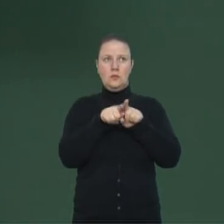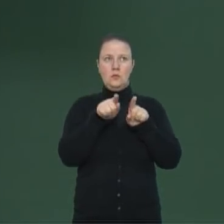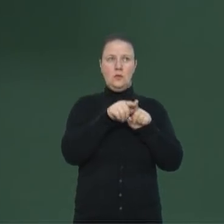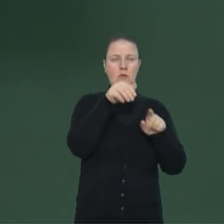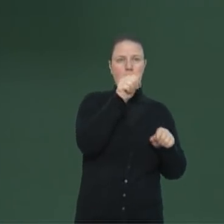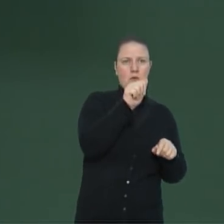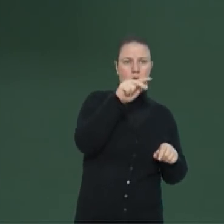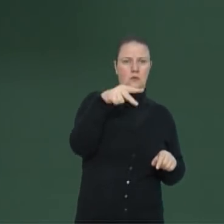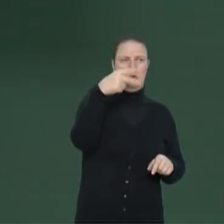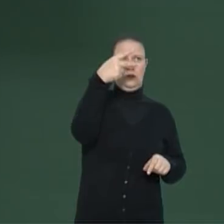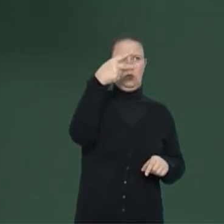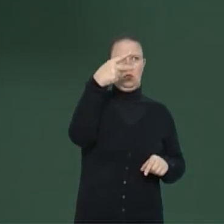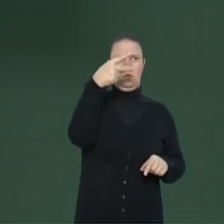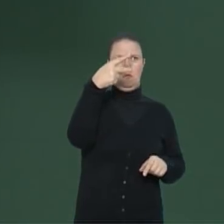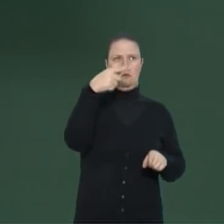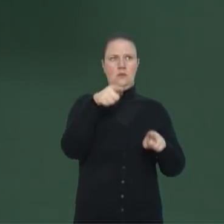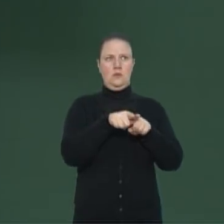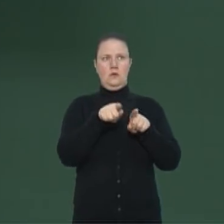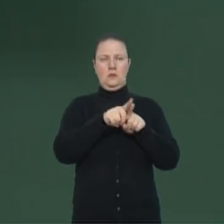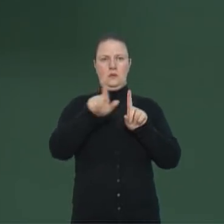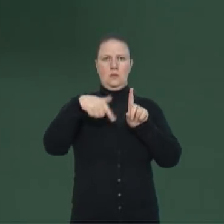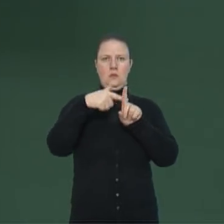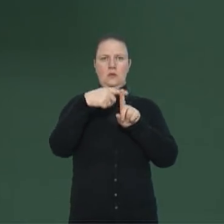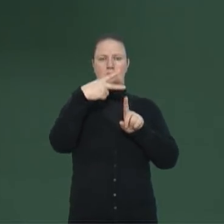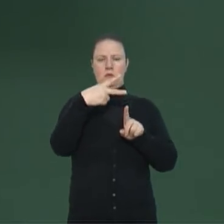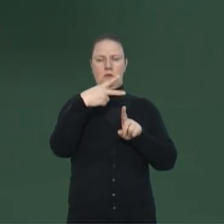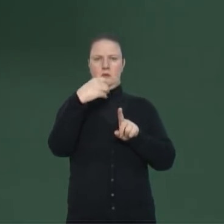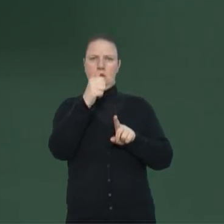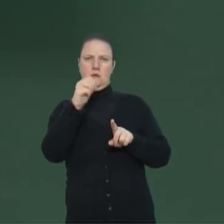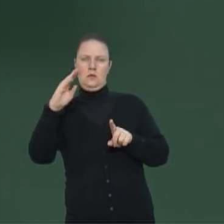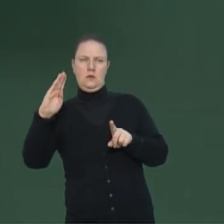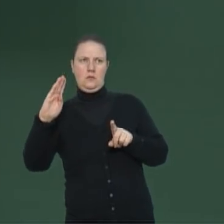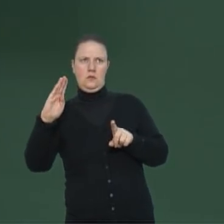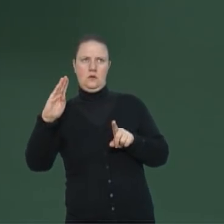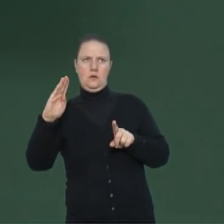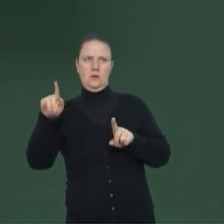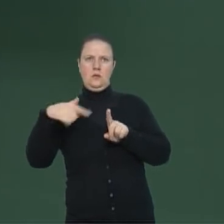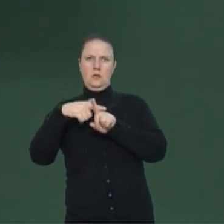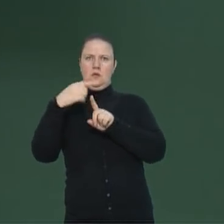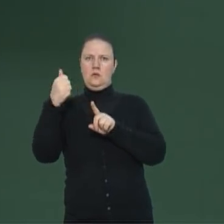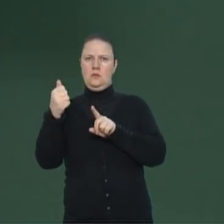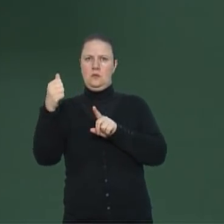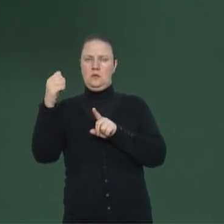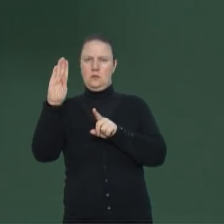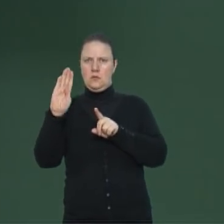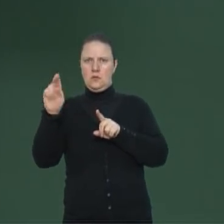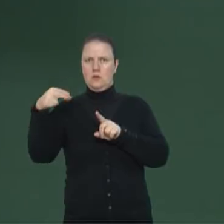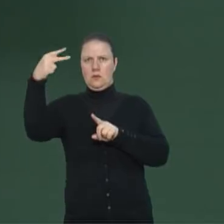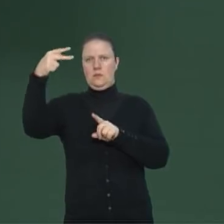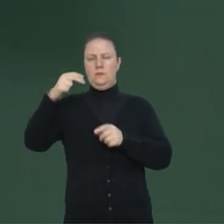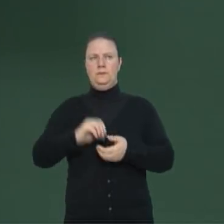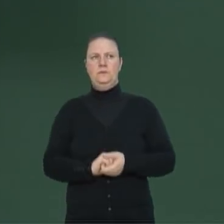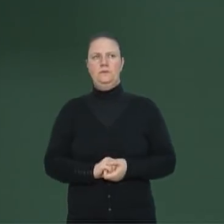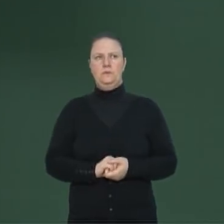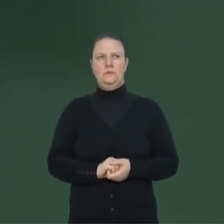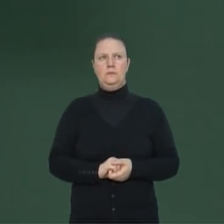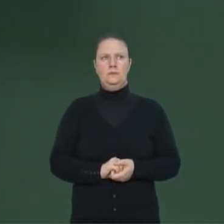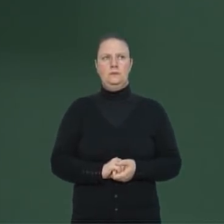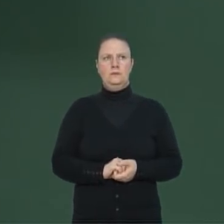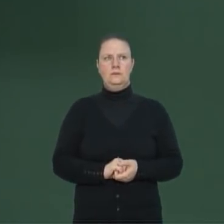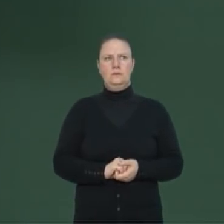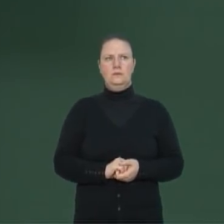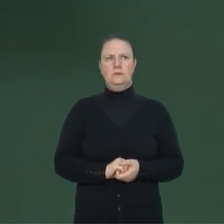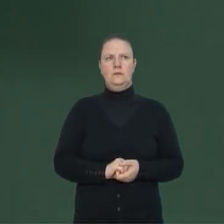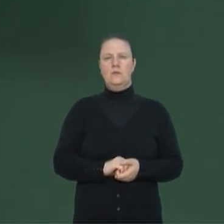vezes o primeiro pelo segundo, mais o quadrado do segundo que está lá. No outro, o quadrado da diferença é praticamente a mesma coisa. O quadrado do primeiro